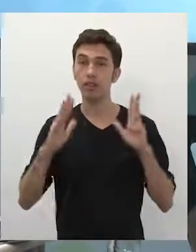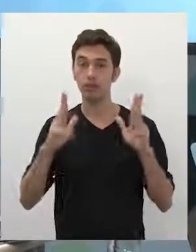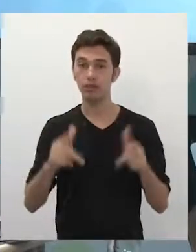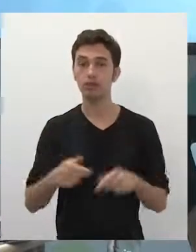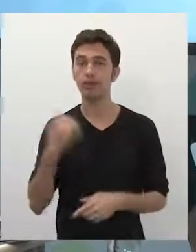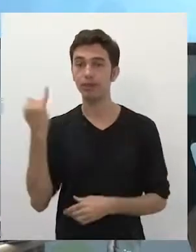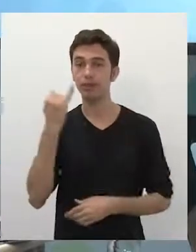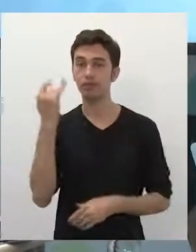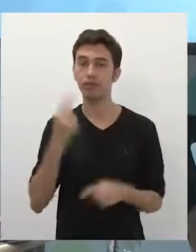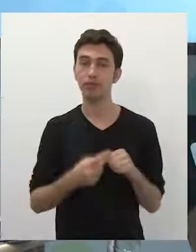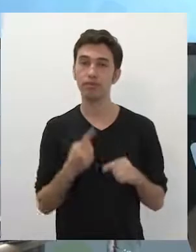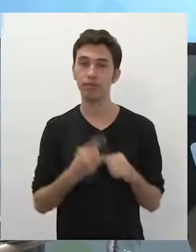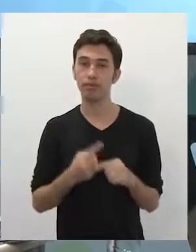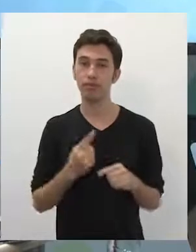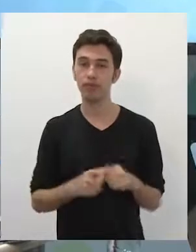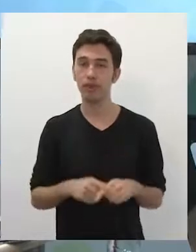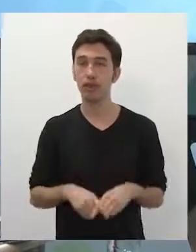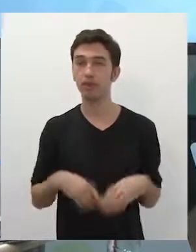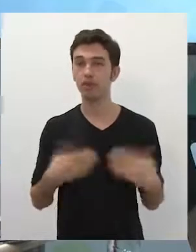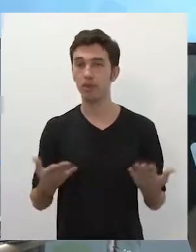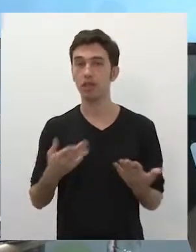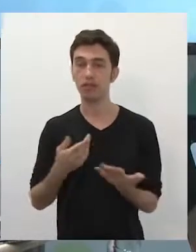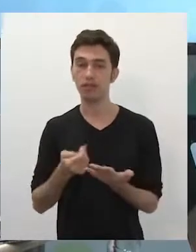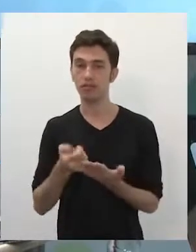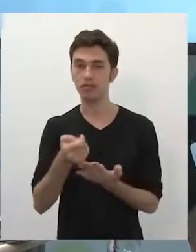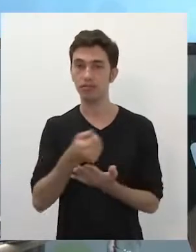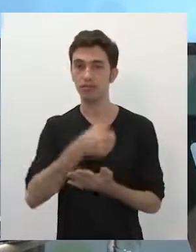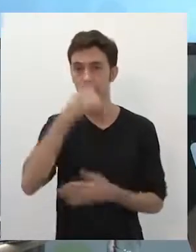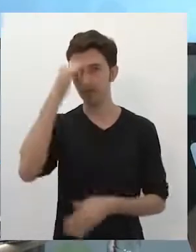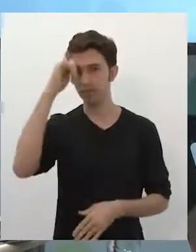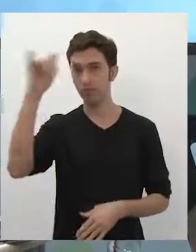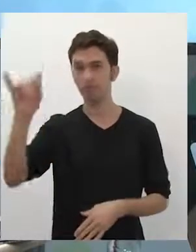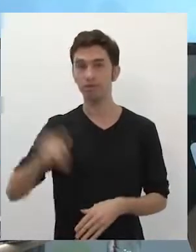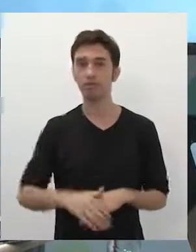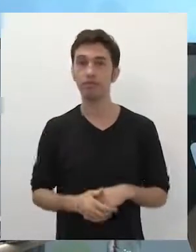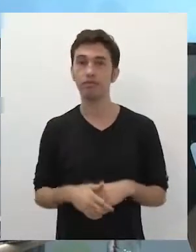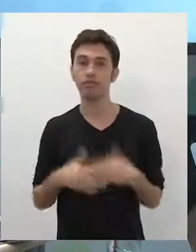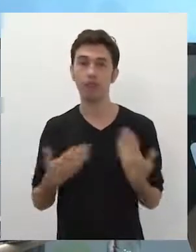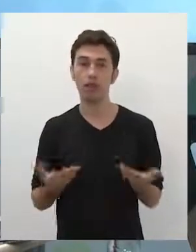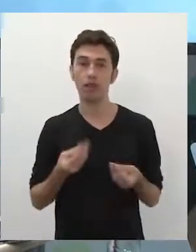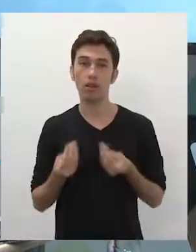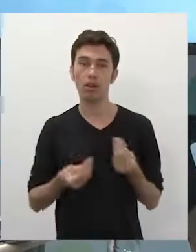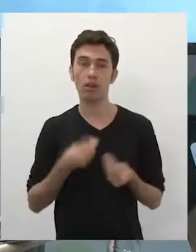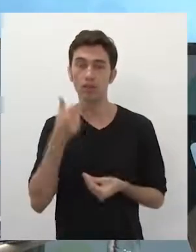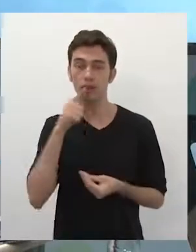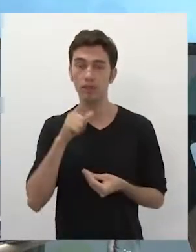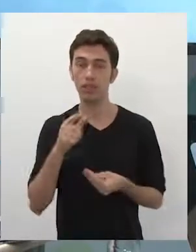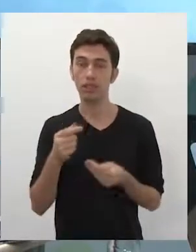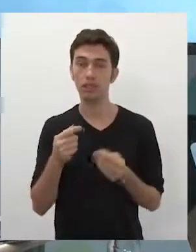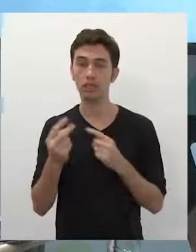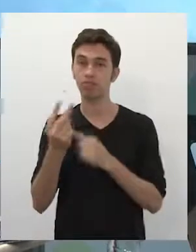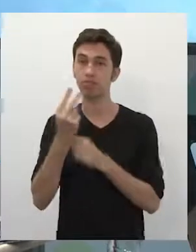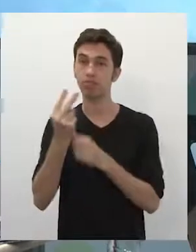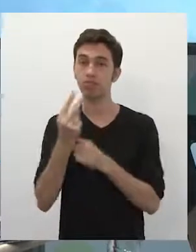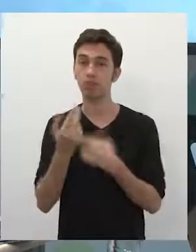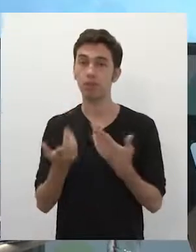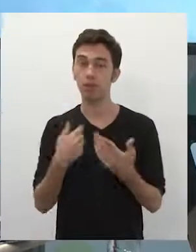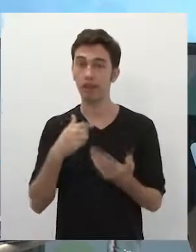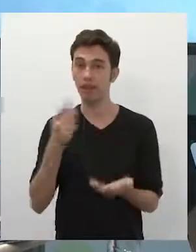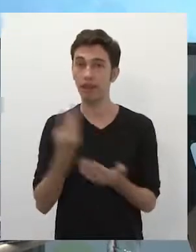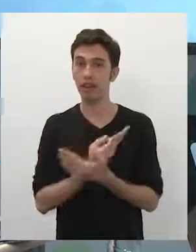importante para quê? Para que não haja fake news, né? E como nós podemos nos policiar quanto a isso?